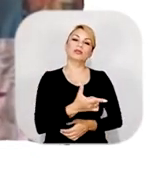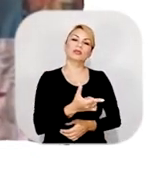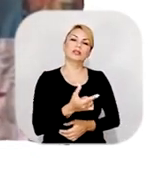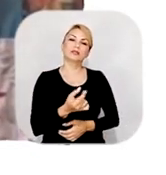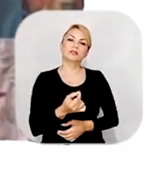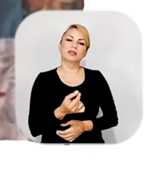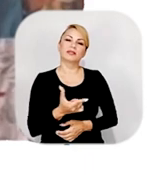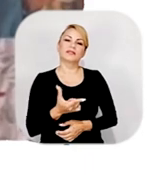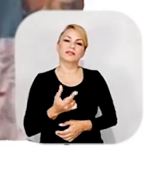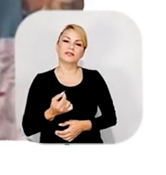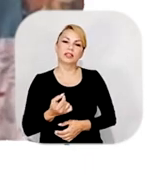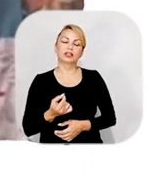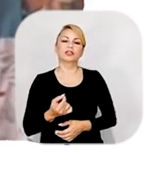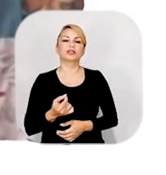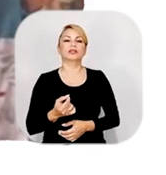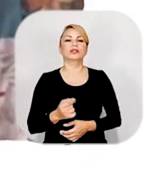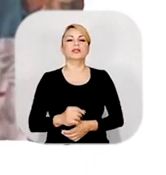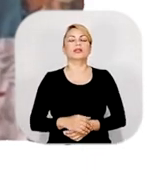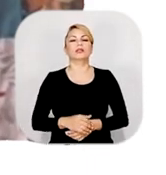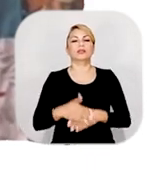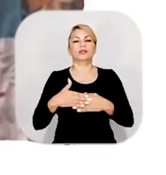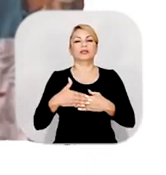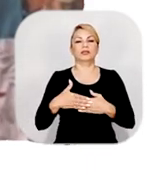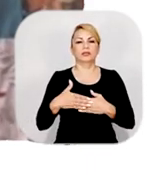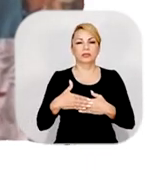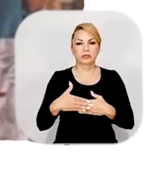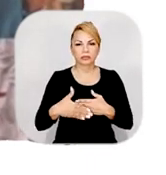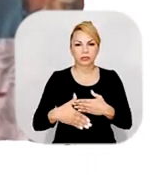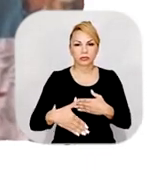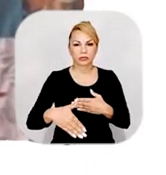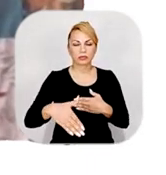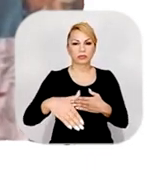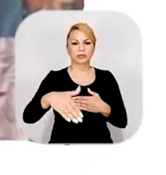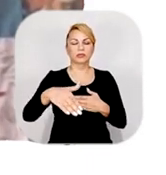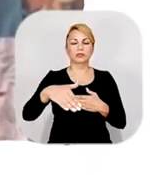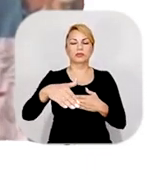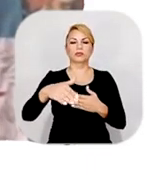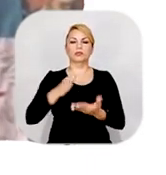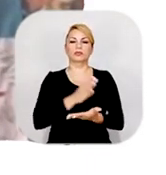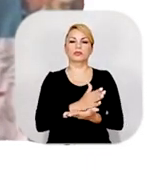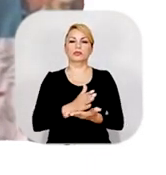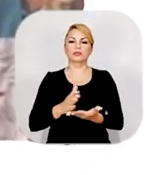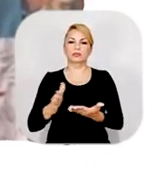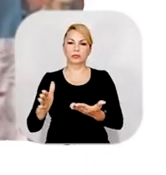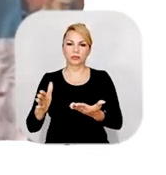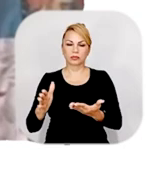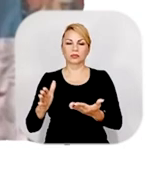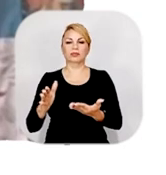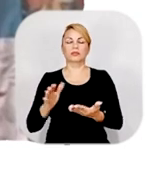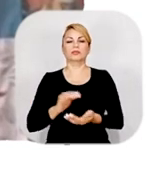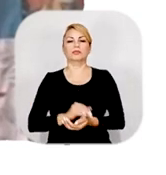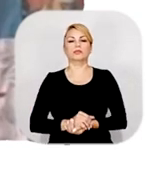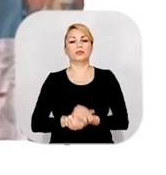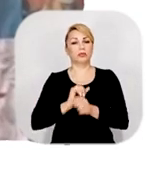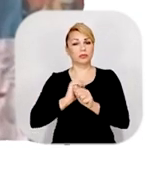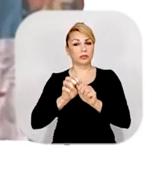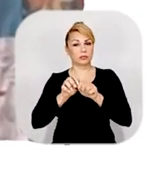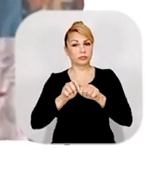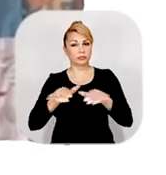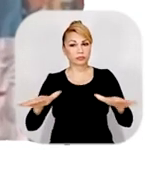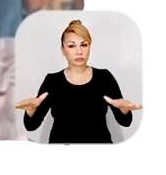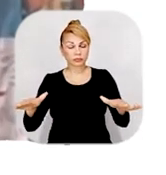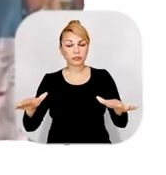2020, durante a época, começo da época do Covid, né,